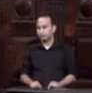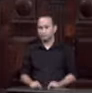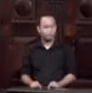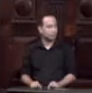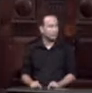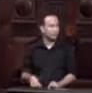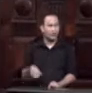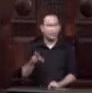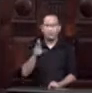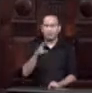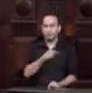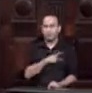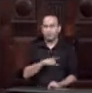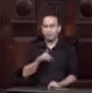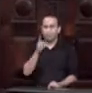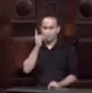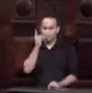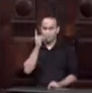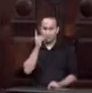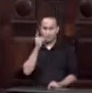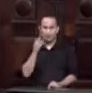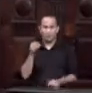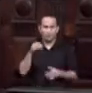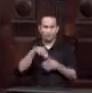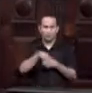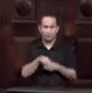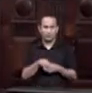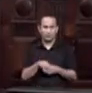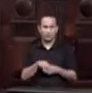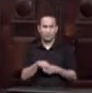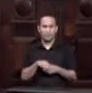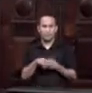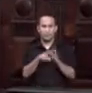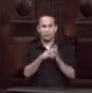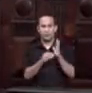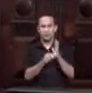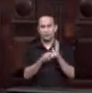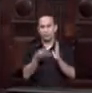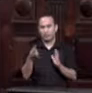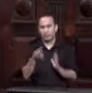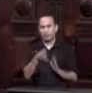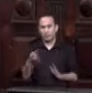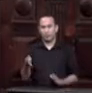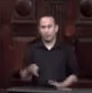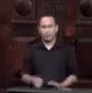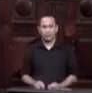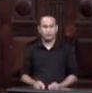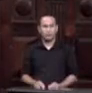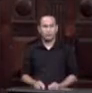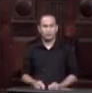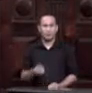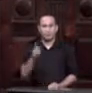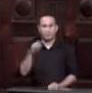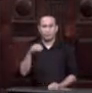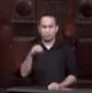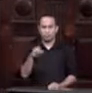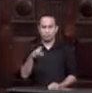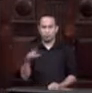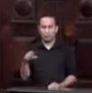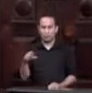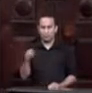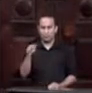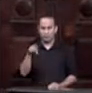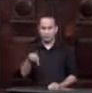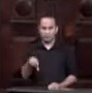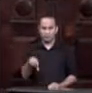Atenção, senhores deputados, em votação, requerimento de destaque à emenda de número 44 da bancada do PSOL. Os senhores que aprovam nessa